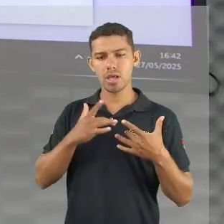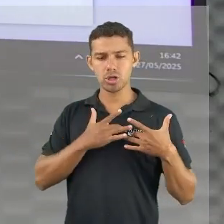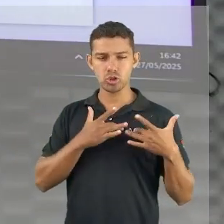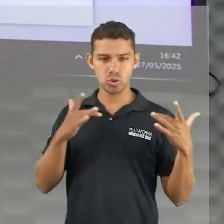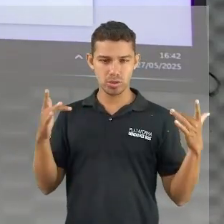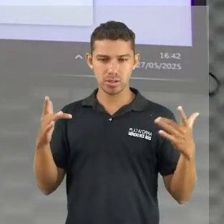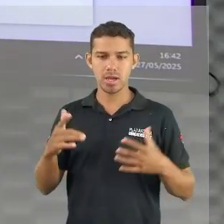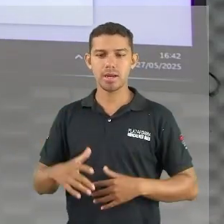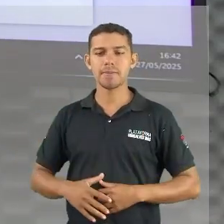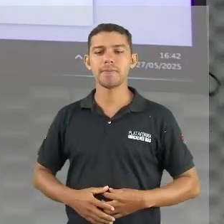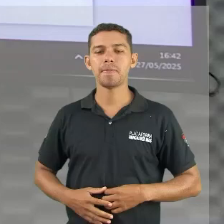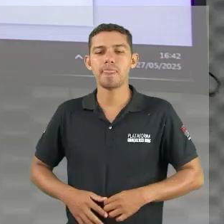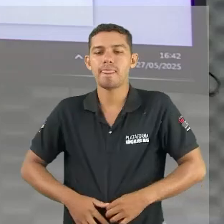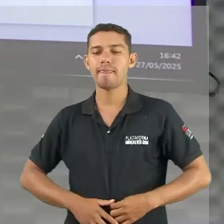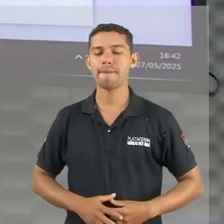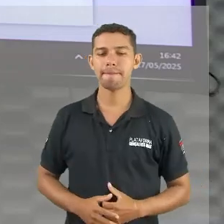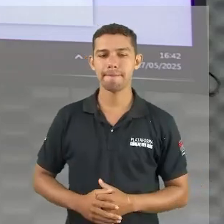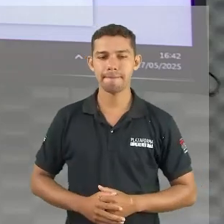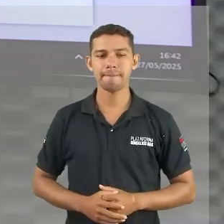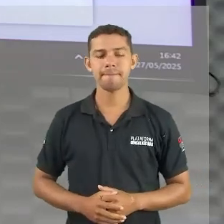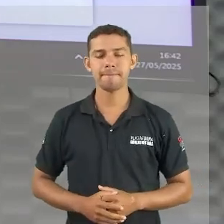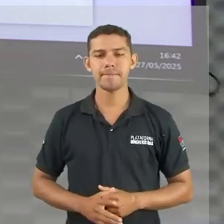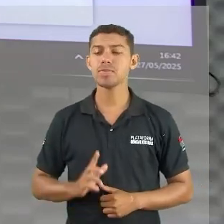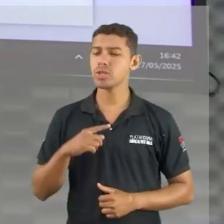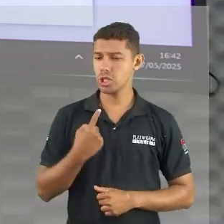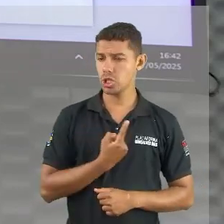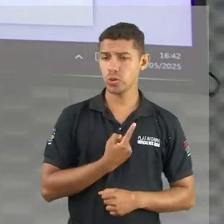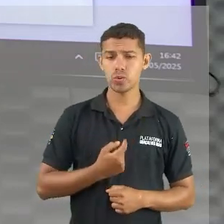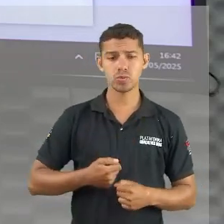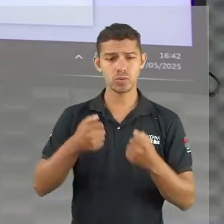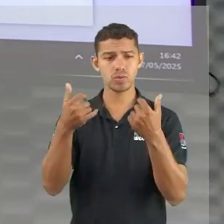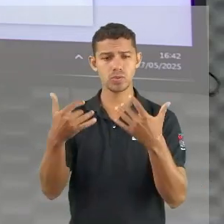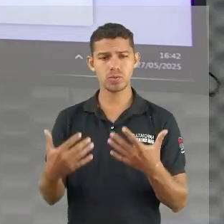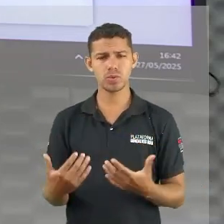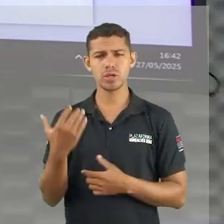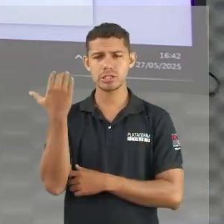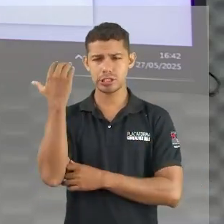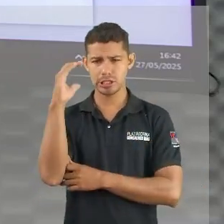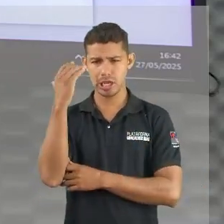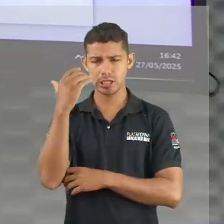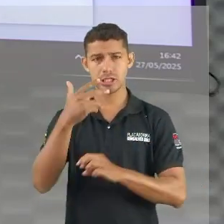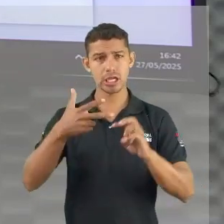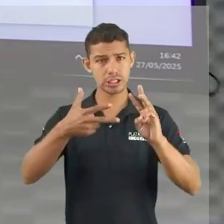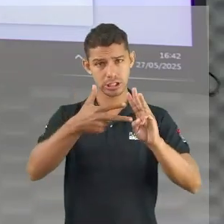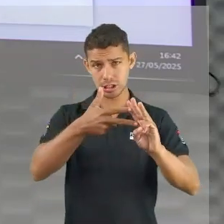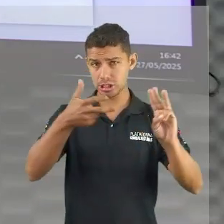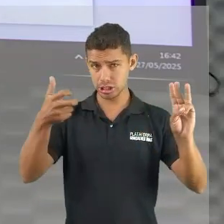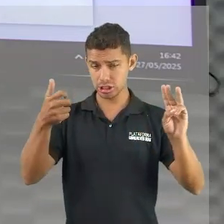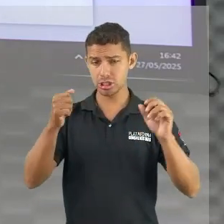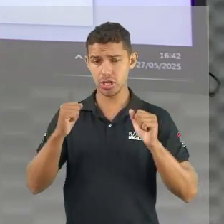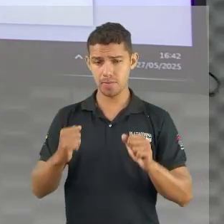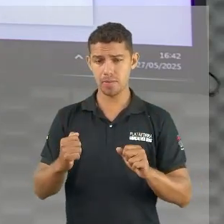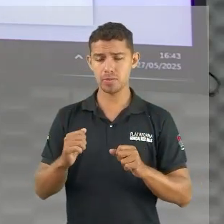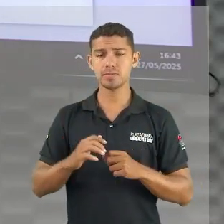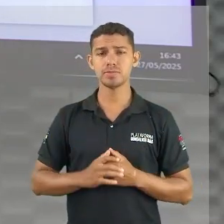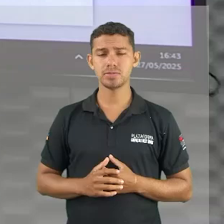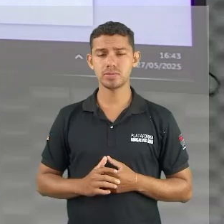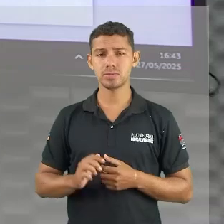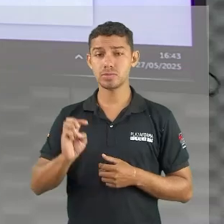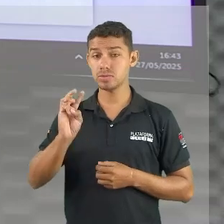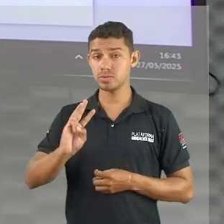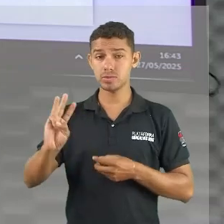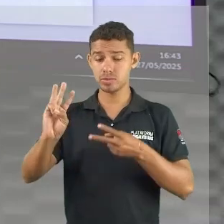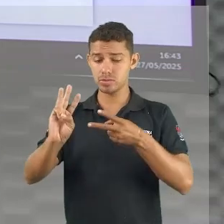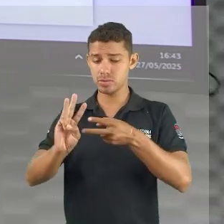solidária. E aí a gente pode falar de uma ciência indígena, né? Essa é uma outra pergunta que eu trago para vocês.